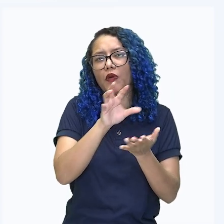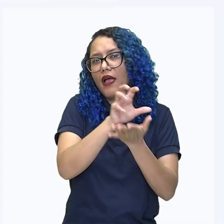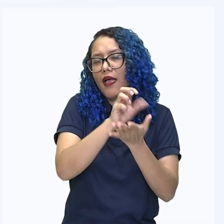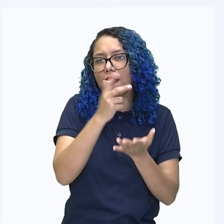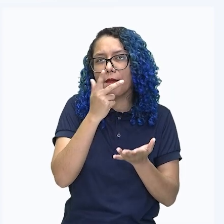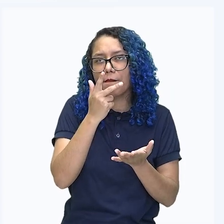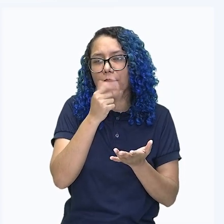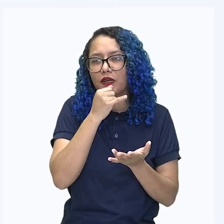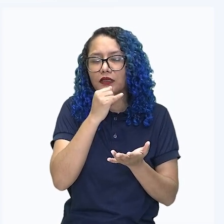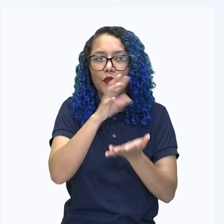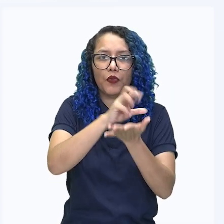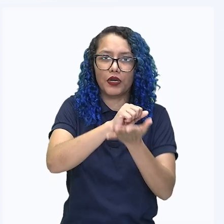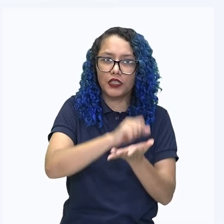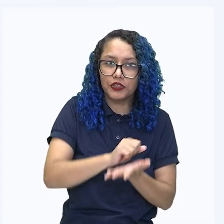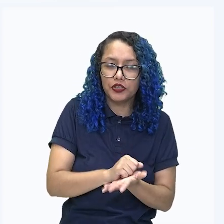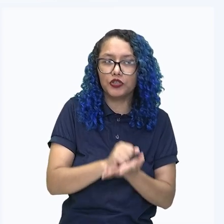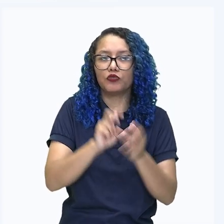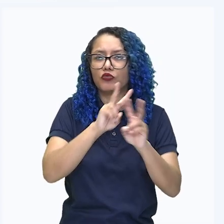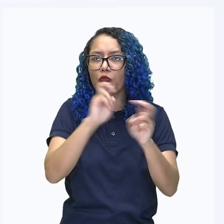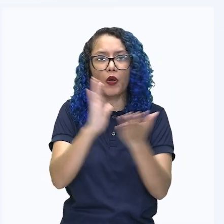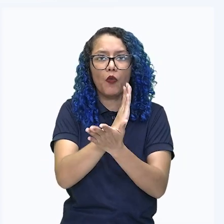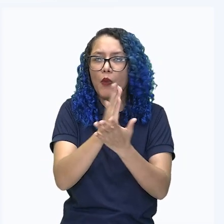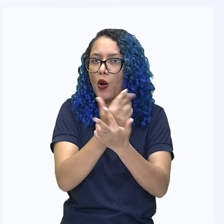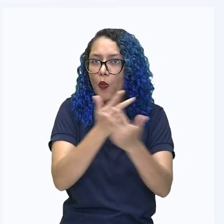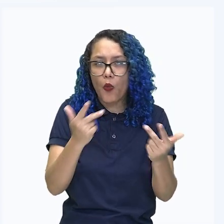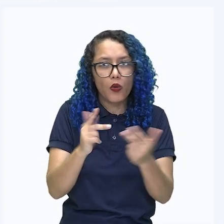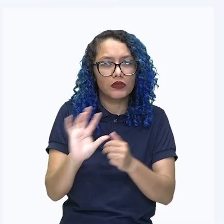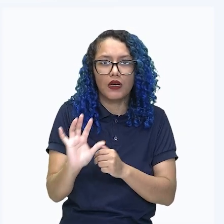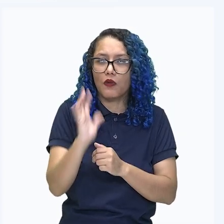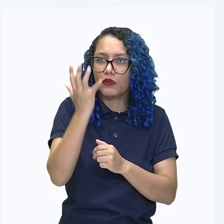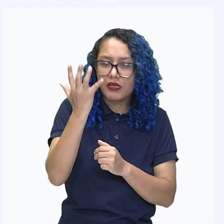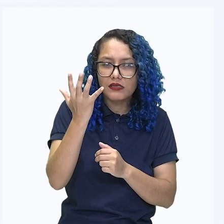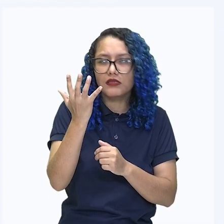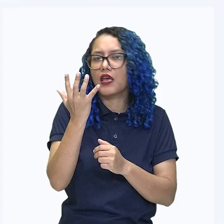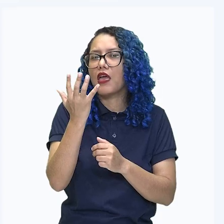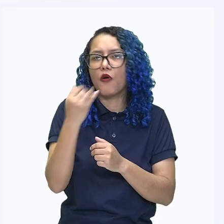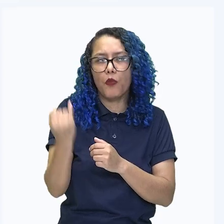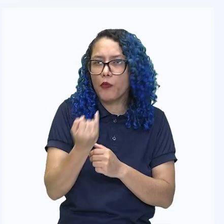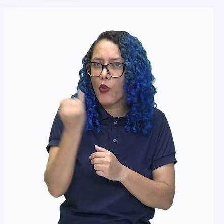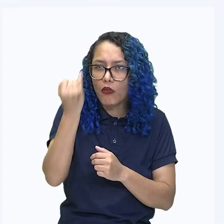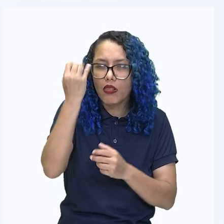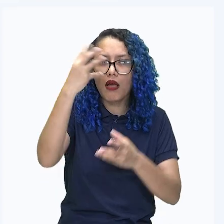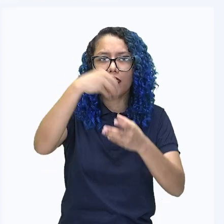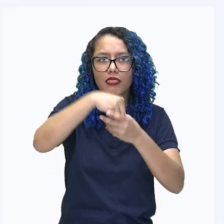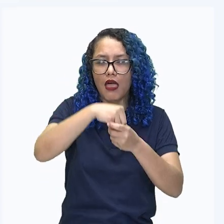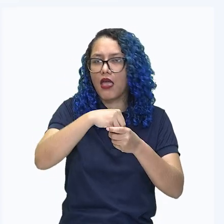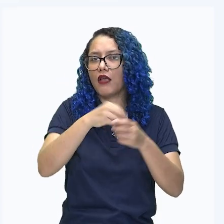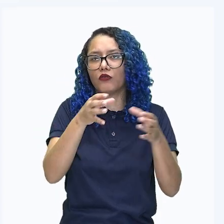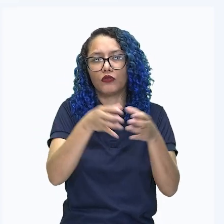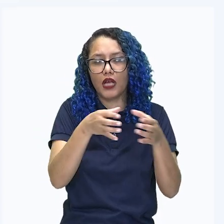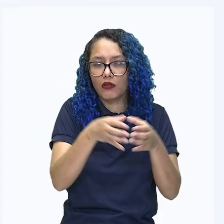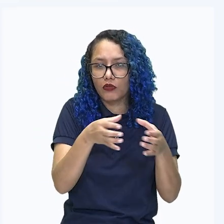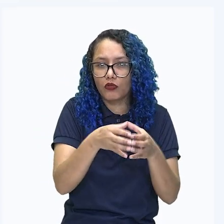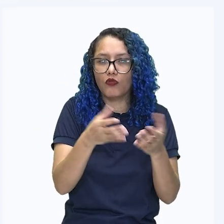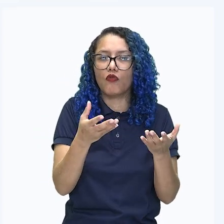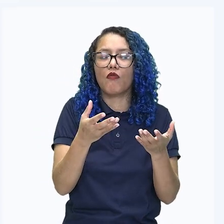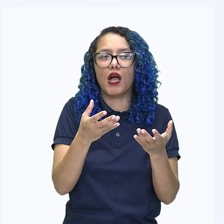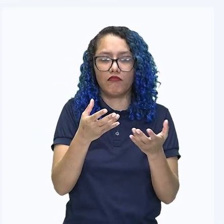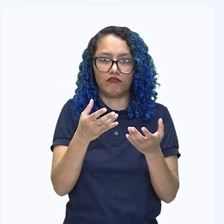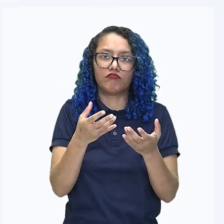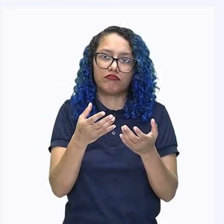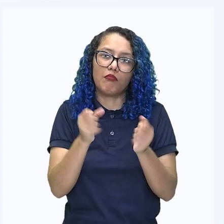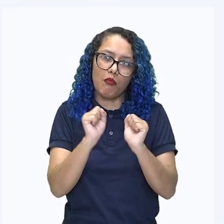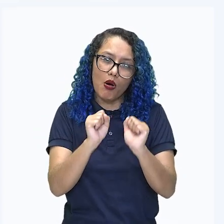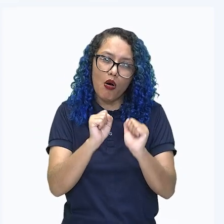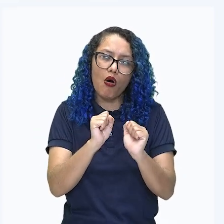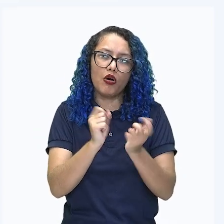registro dos acontecimentos, das coisas importantes daquele dia, do que de fato algo que vai gerar algum relatório.